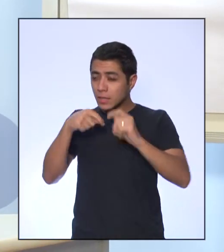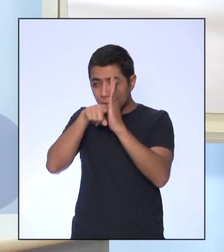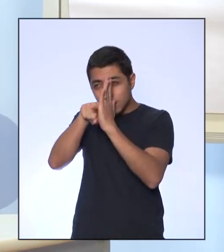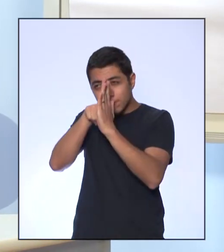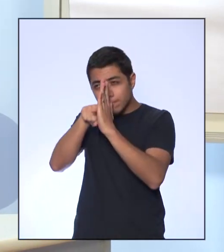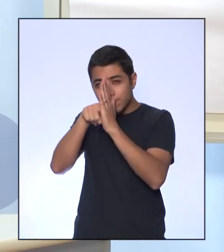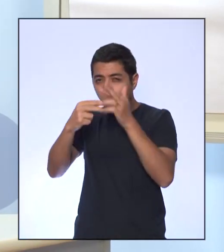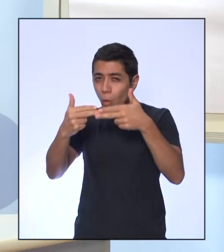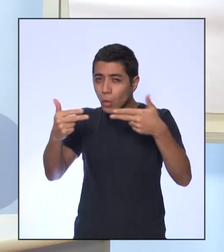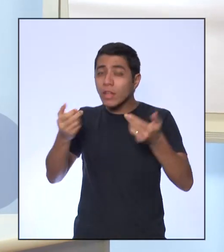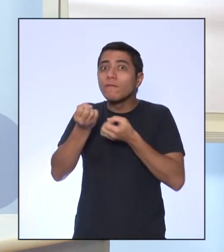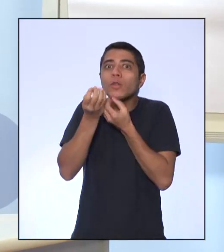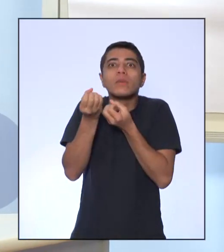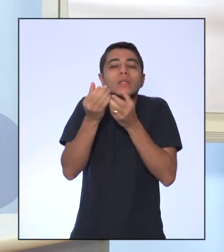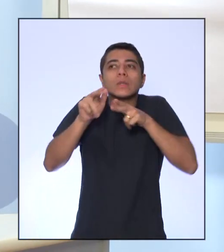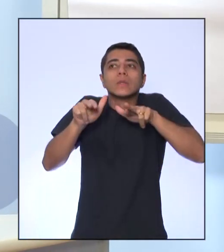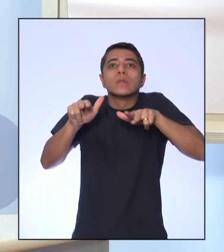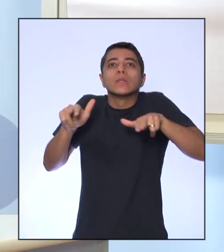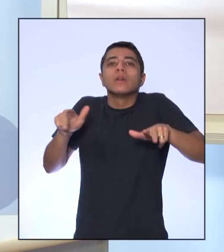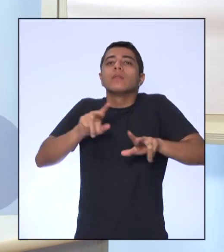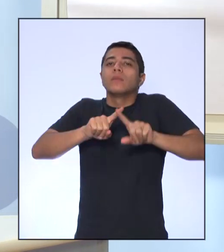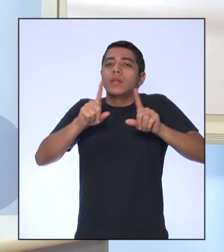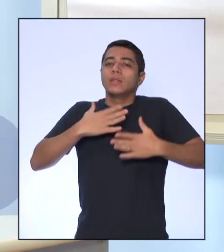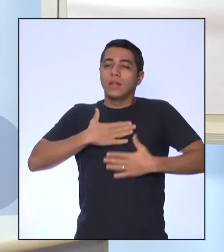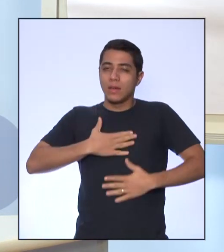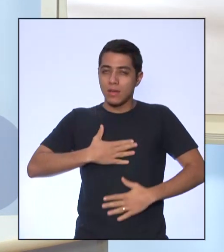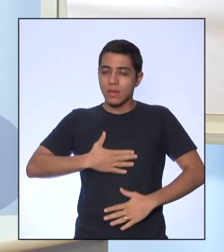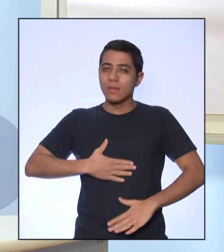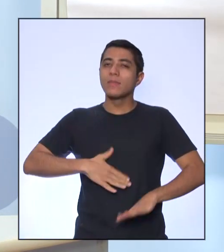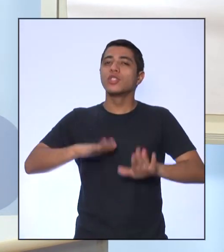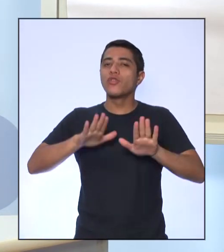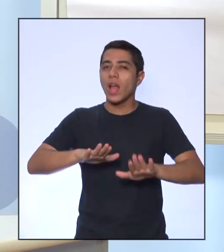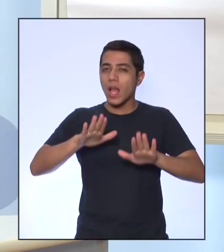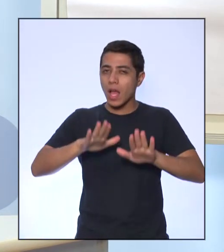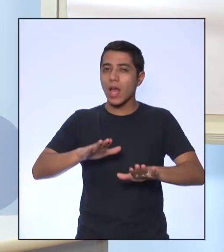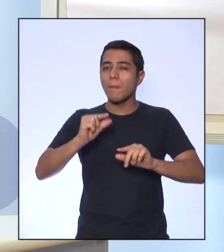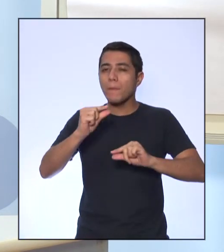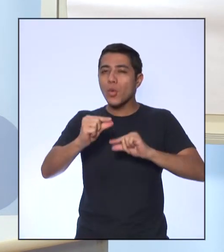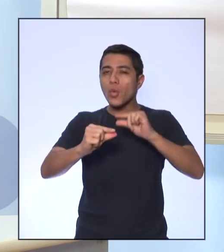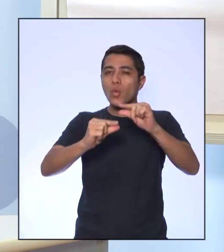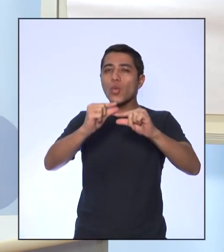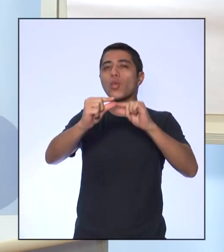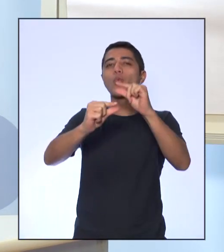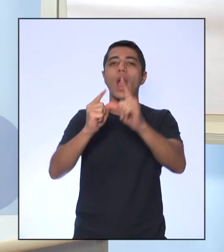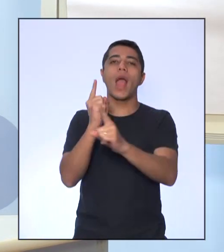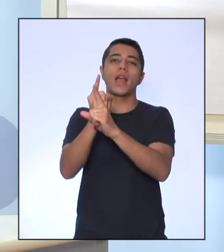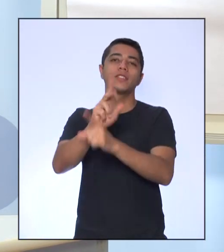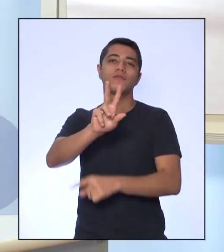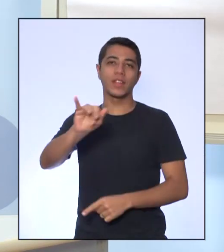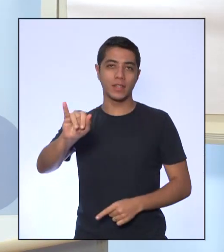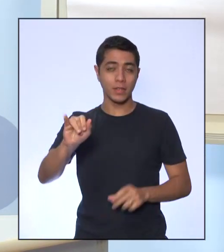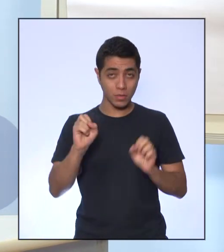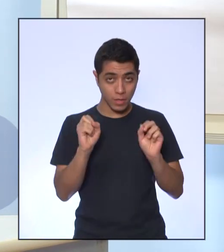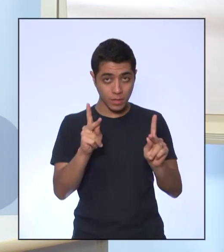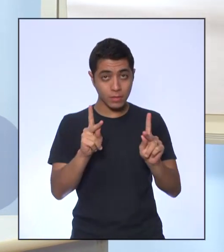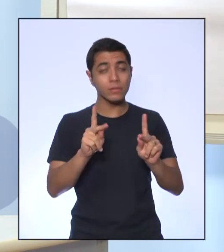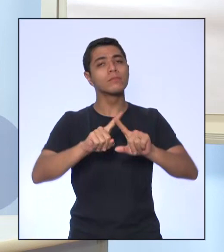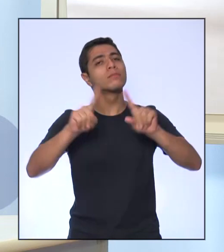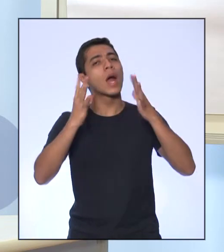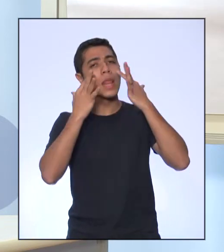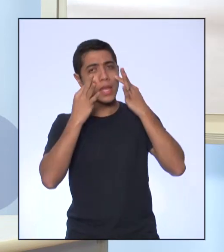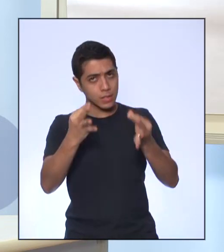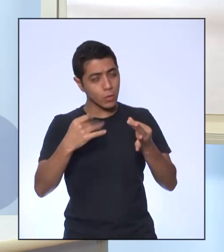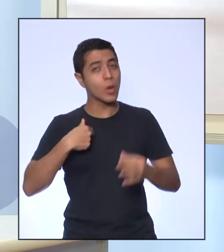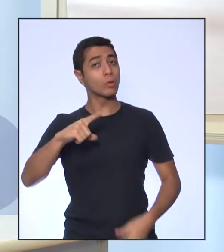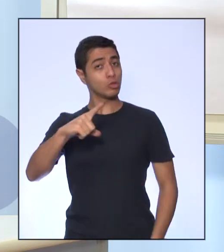tem que ir bem devagarzinho nós vamos aos poucos para você se identificar tome nota da seguinte coisa eu tenho uma tabela